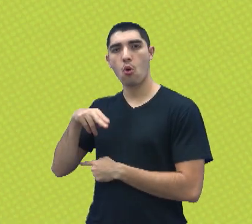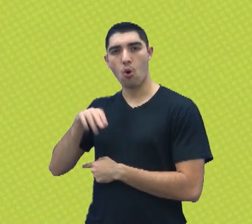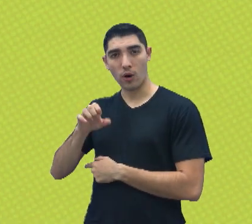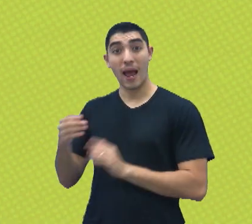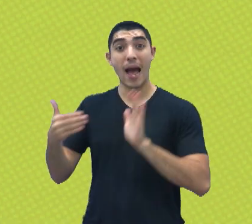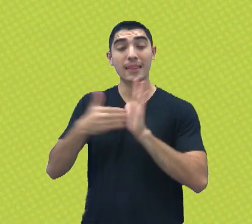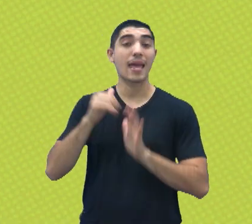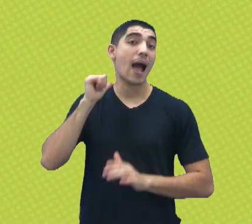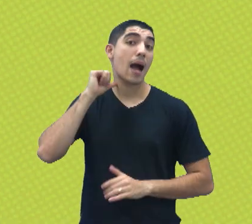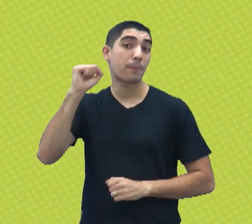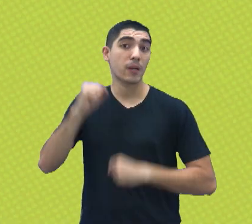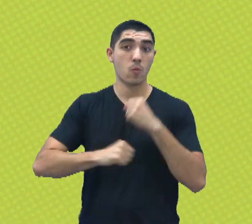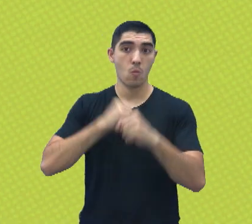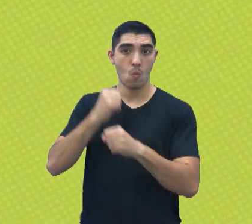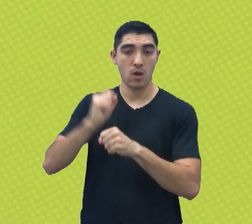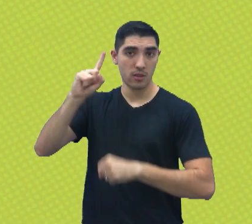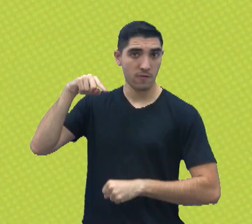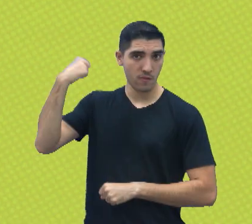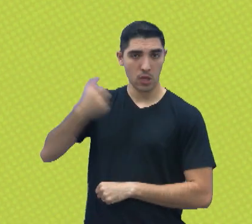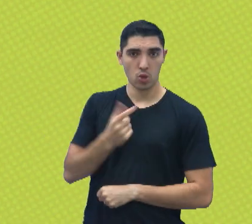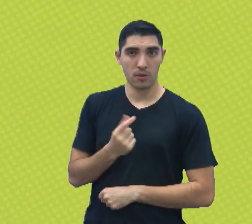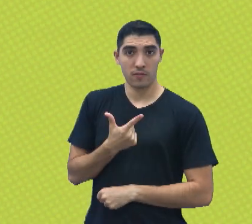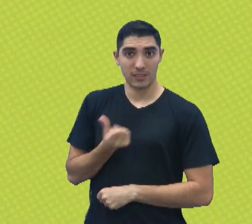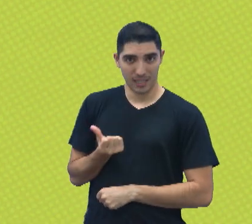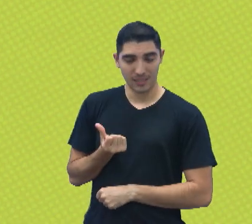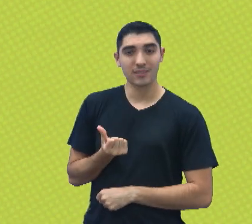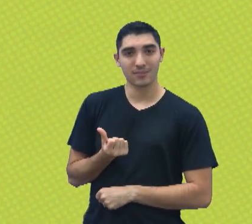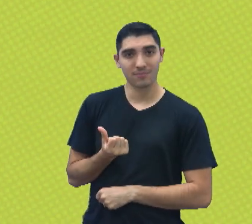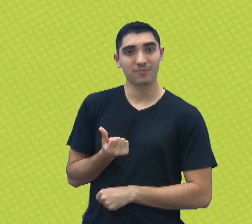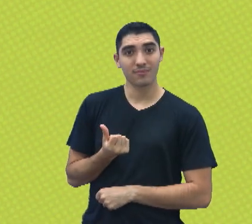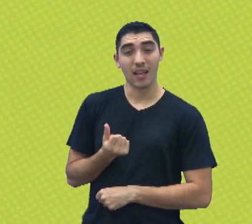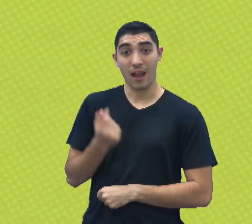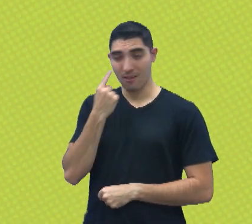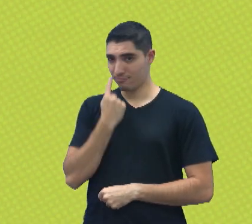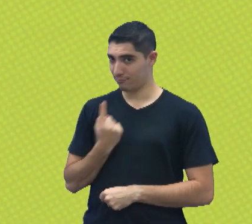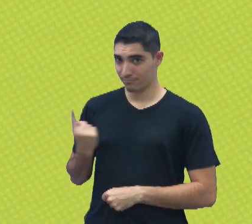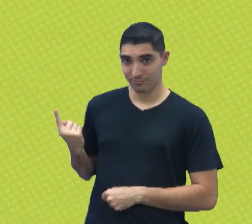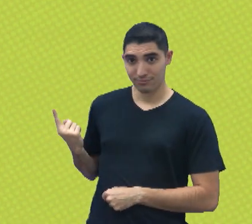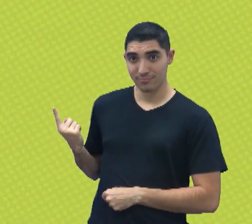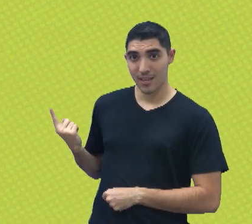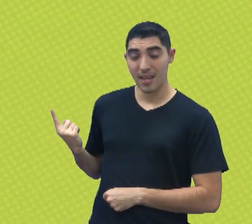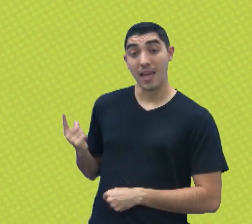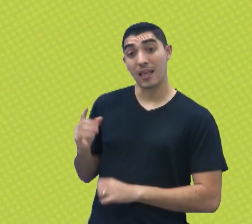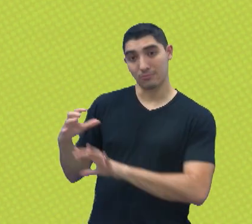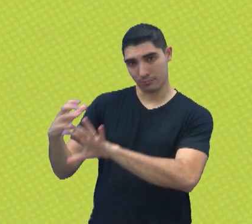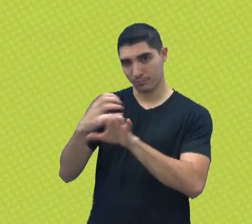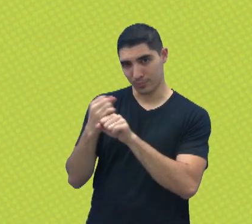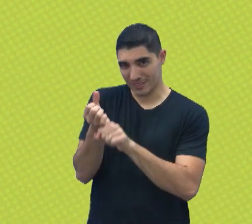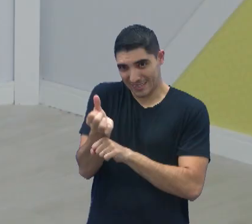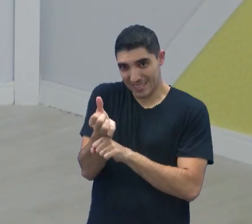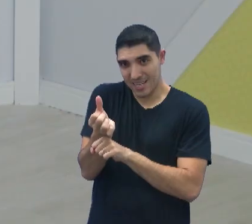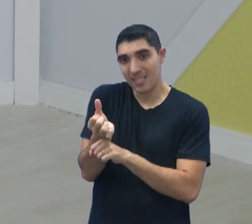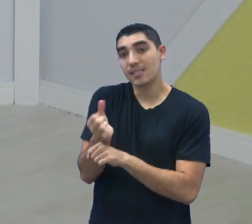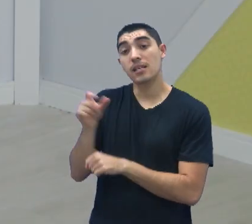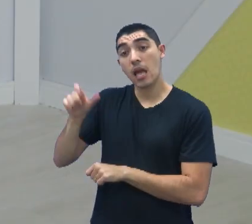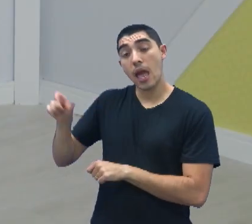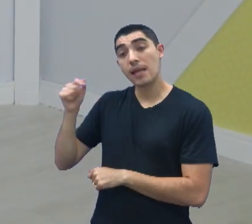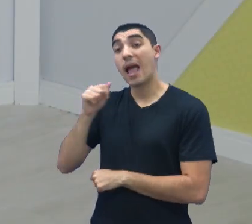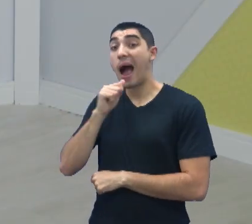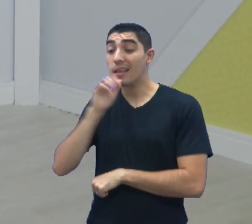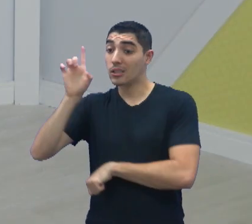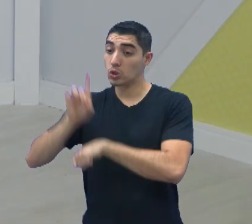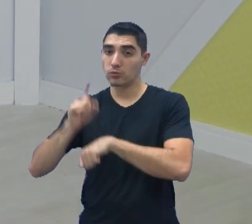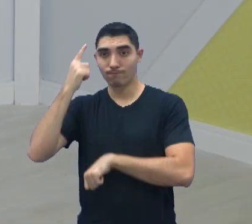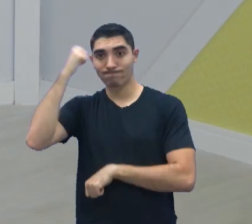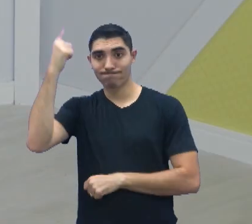já pensando numa Série A2 em teoria. Esses jogadores também serão analisados caso a caso para ver o que o São José faz. São jogadores